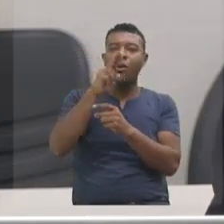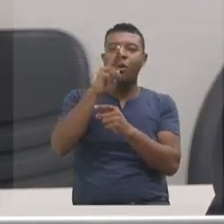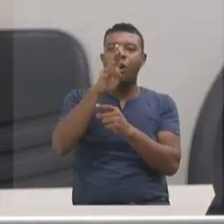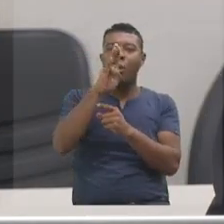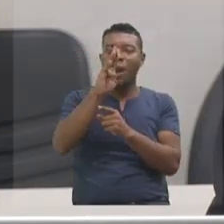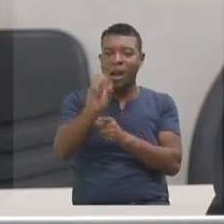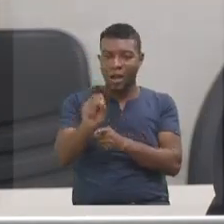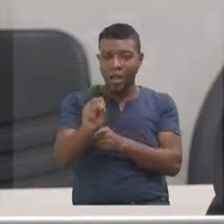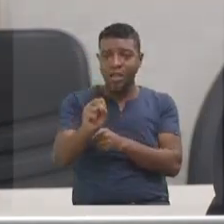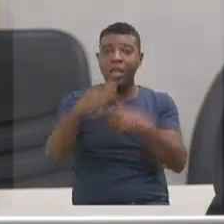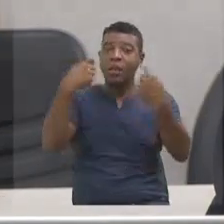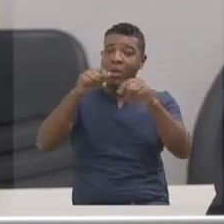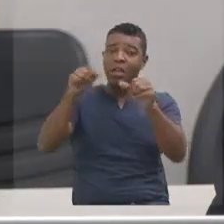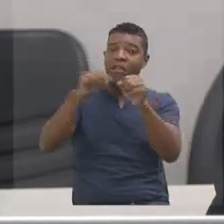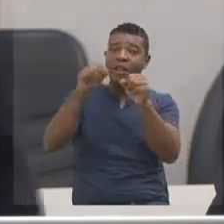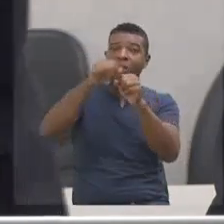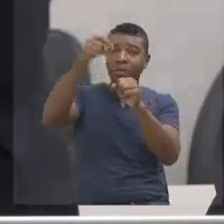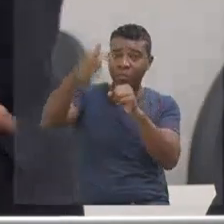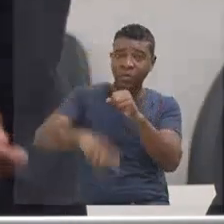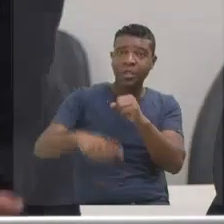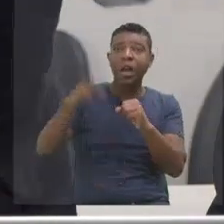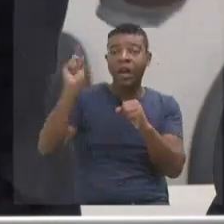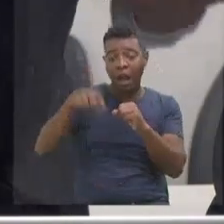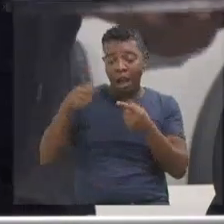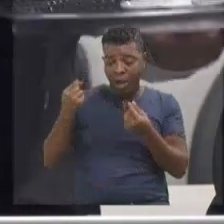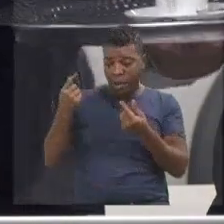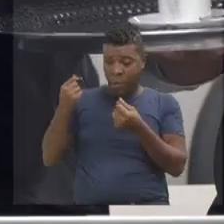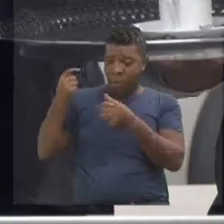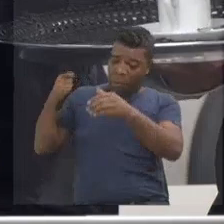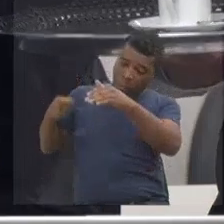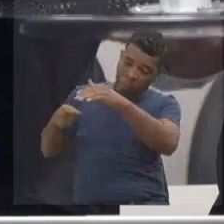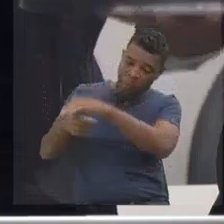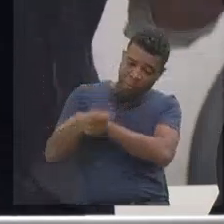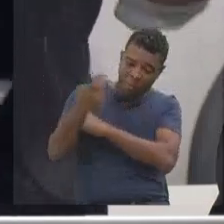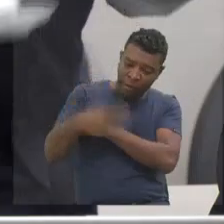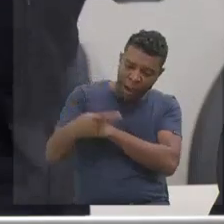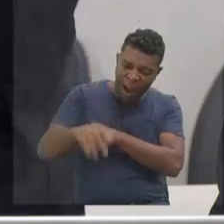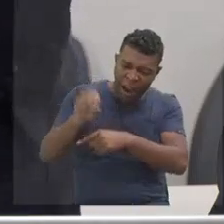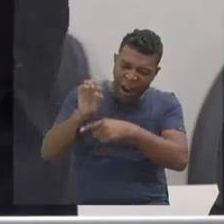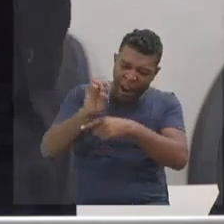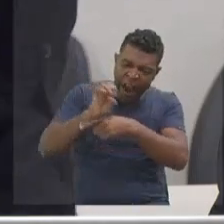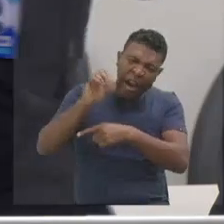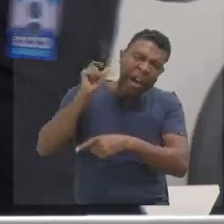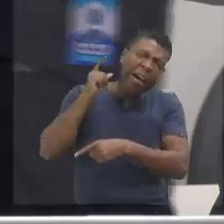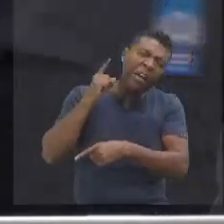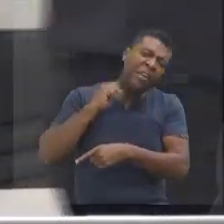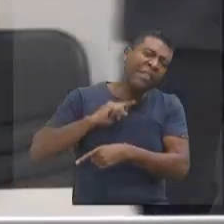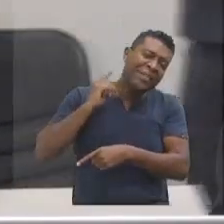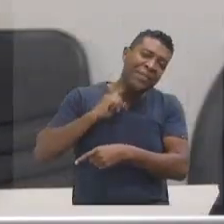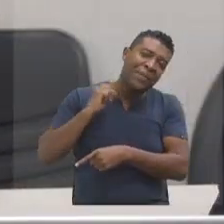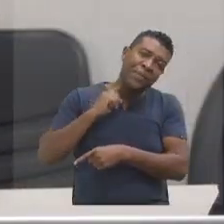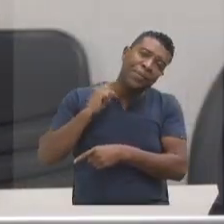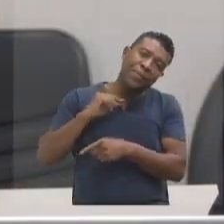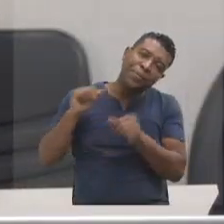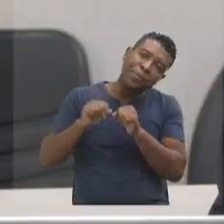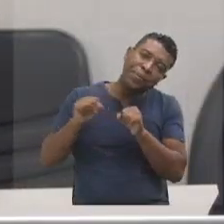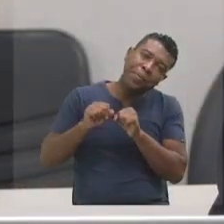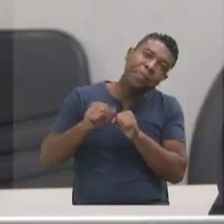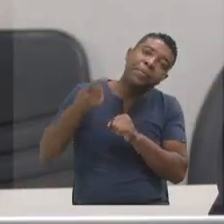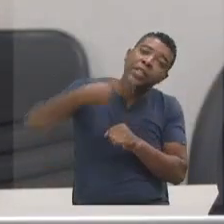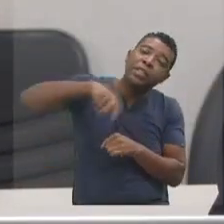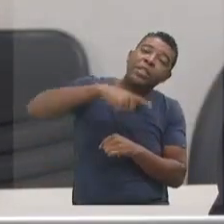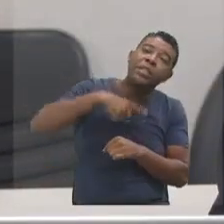ser refeitas então é um grande investimento que o Estado de Minas tem e nós temos um foco um objetivo de ter cobertura